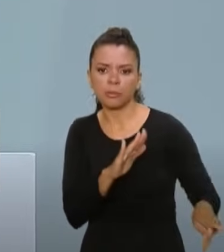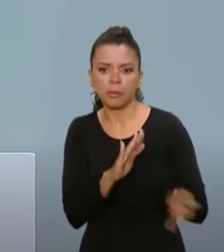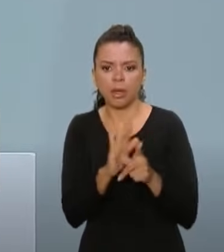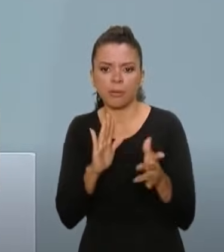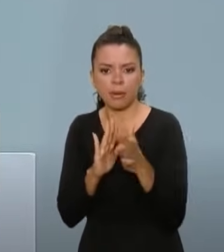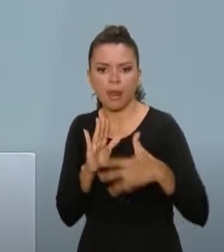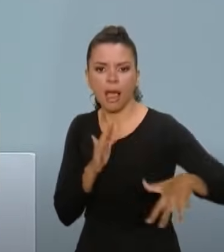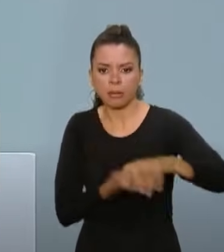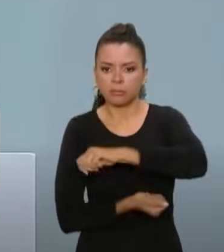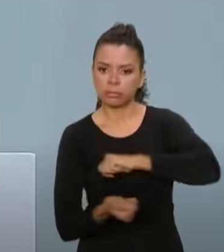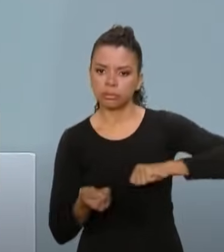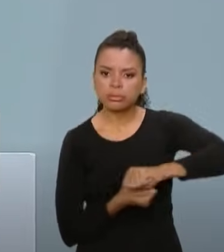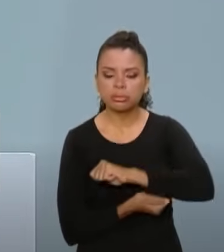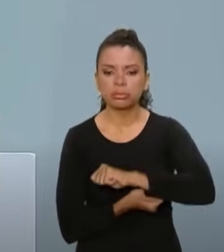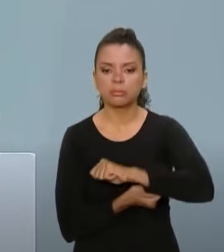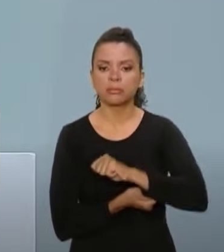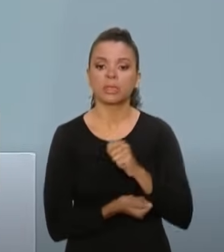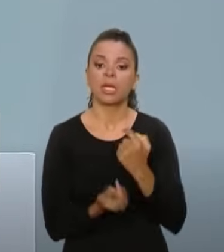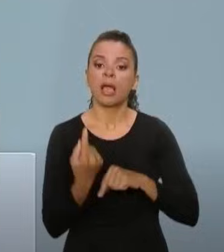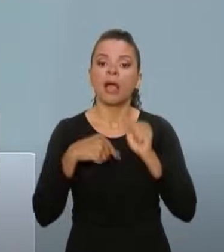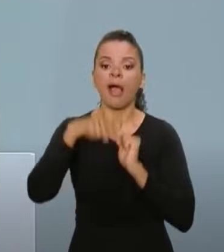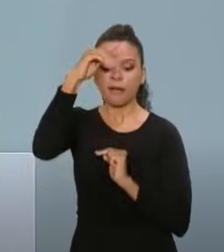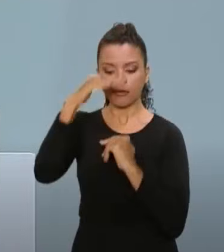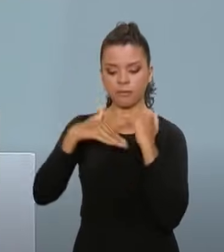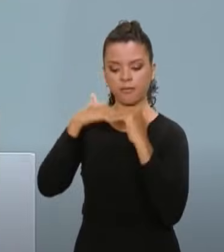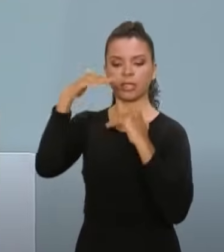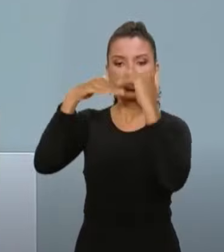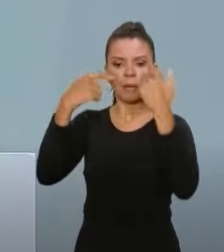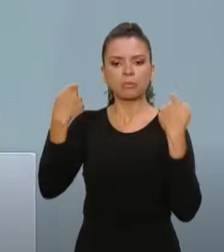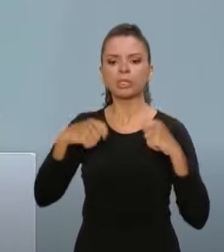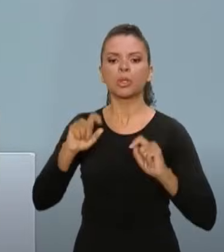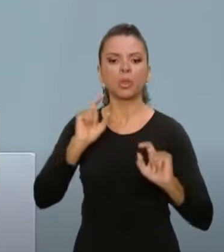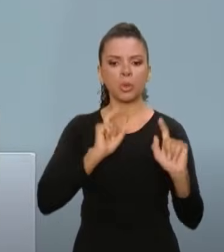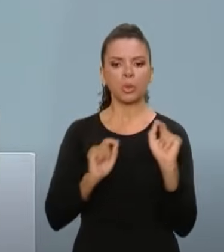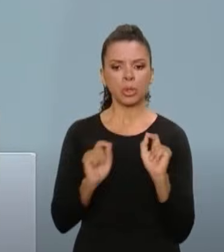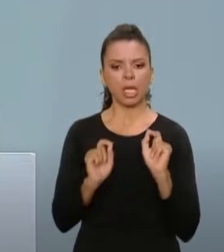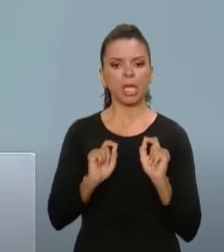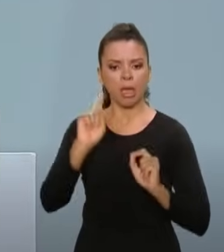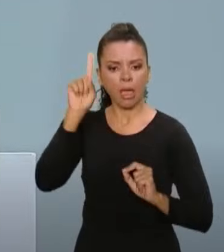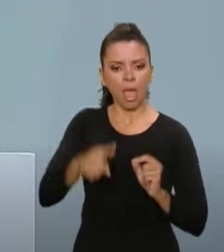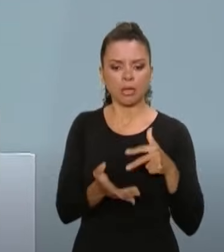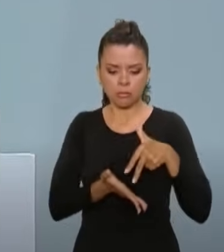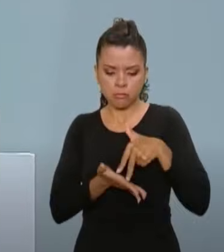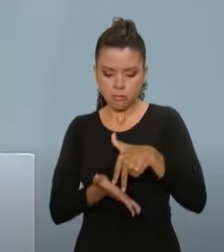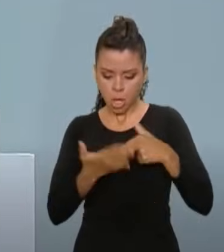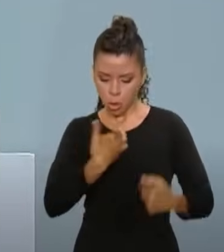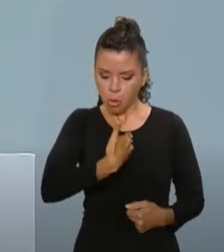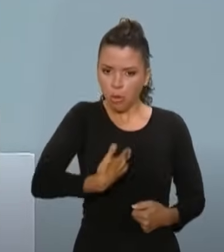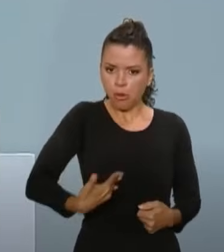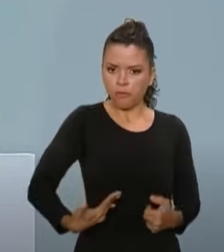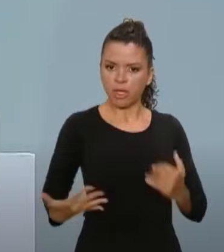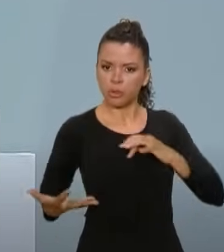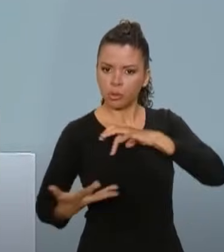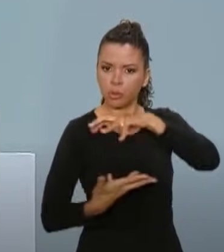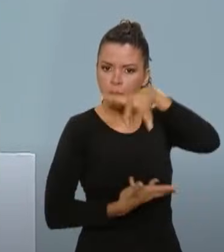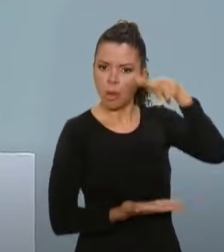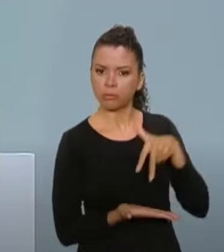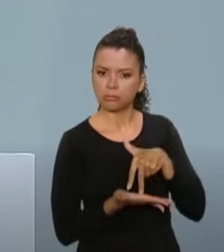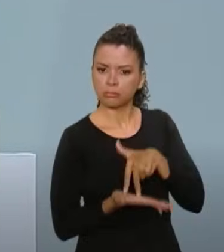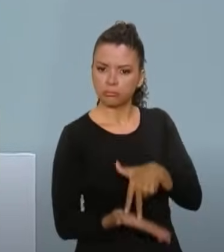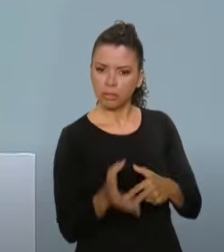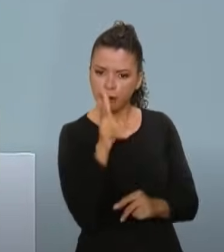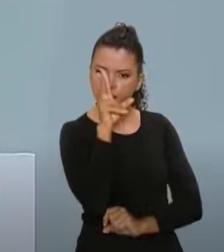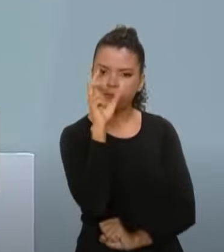Avançar requer uma governança global mais robusta, capaz de assegurar que as palavras se traduzam em